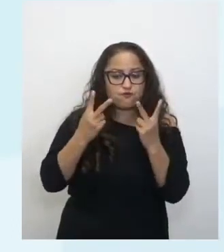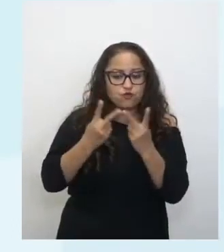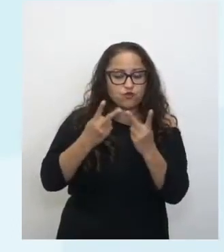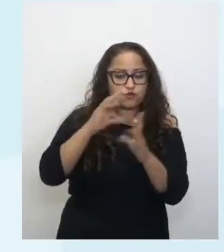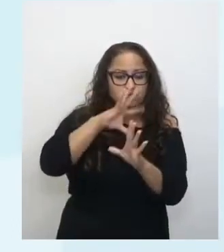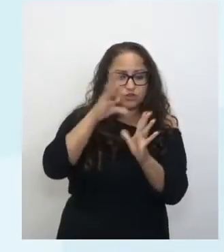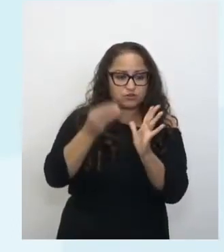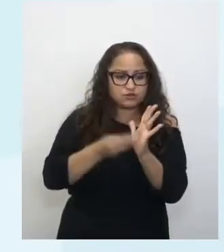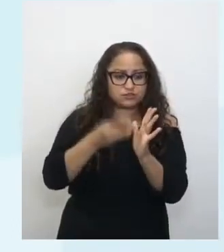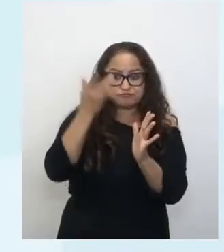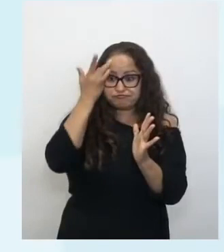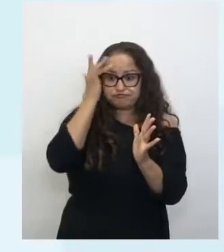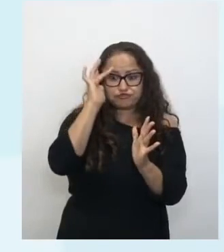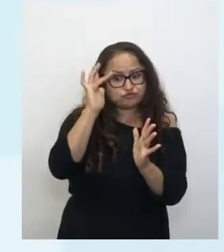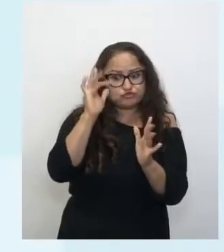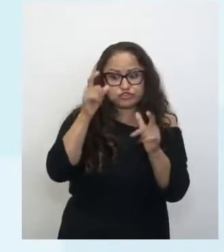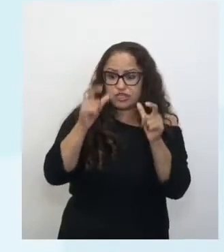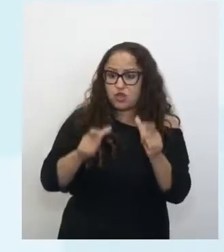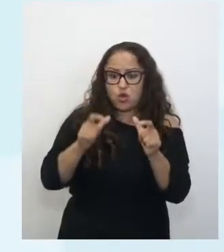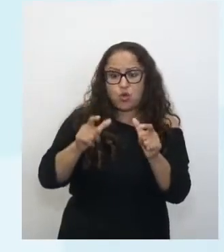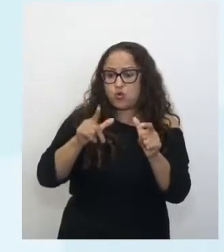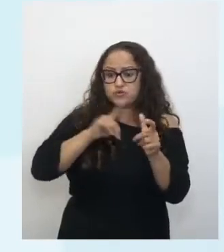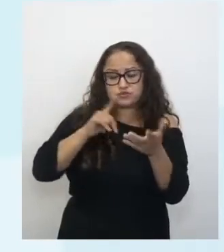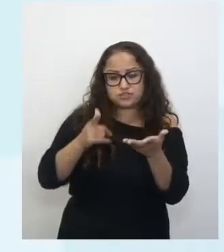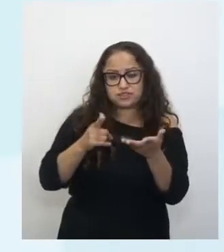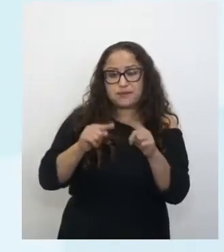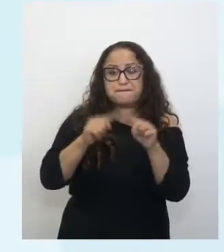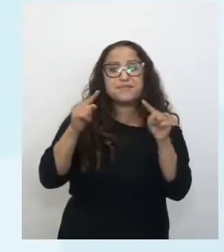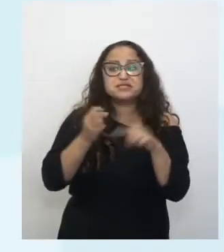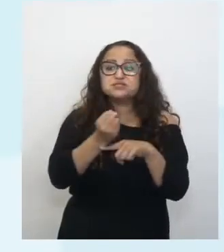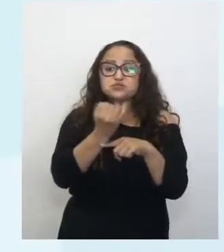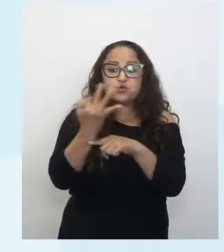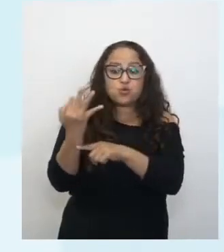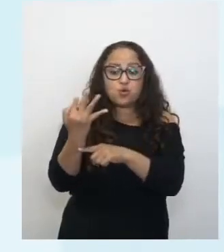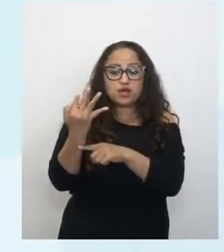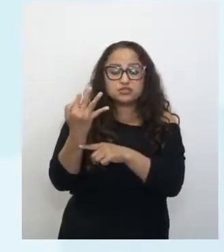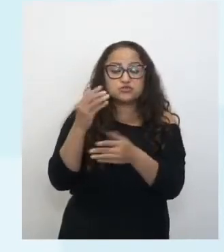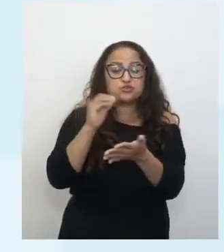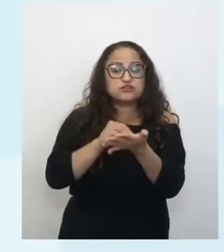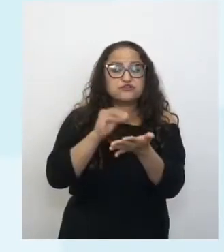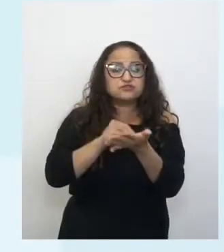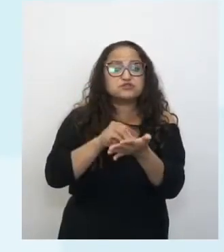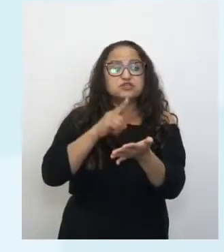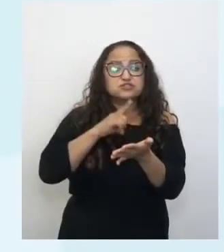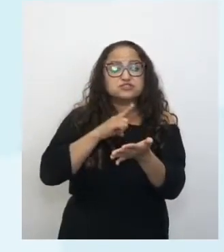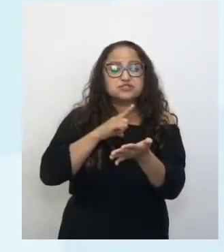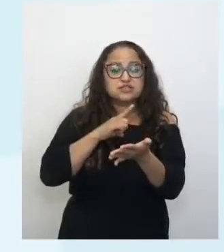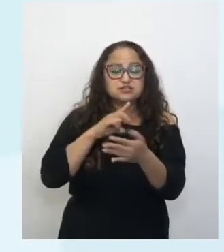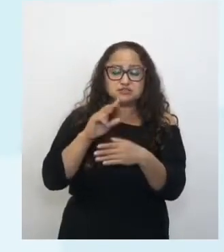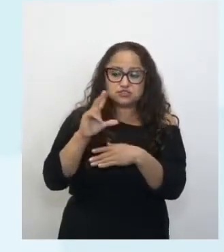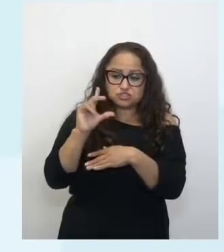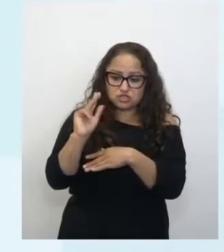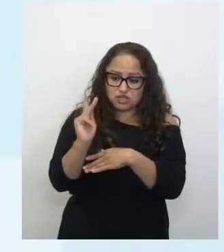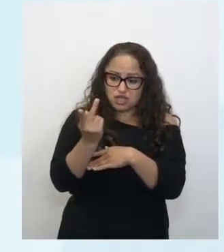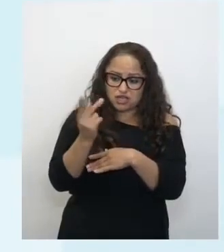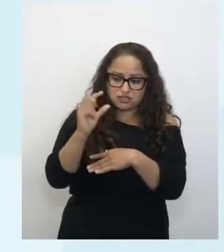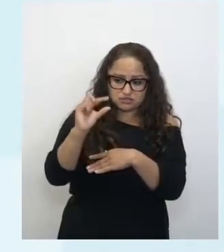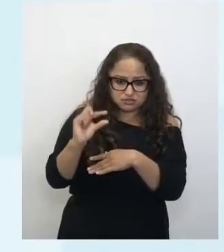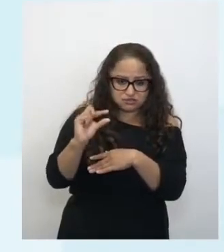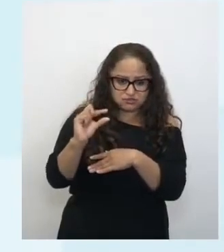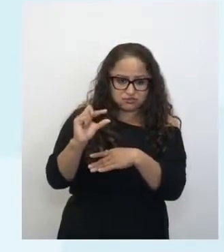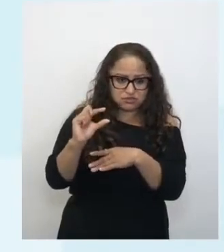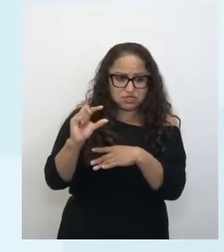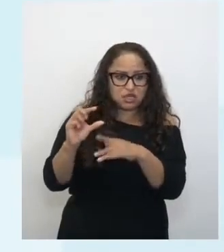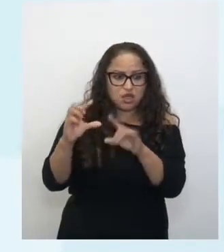não sei mais ou menos aonde que vai dar mas eu quero saber quanto que vai sobrar ag DH Zinho que é o cone